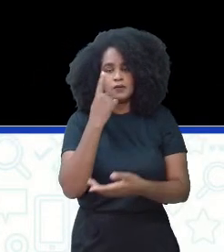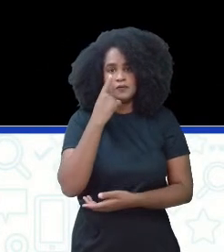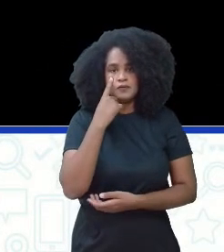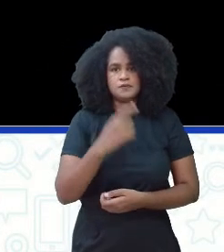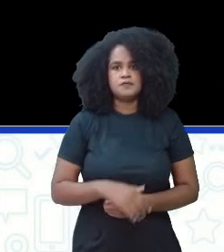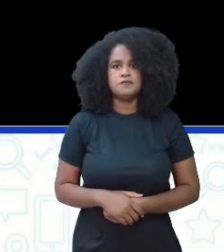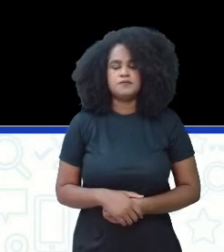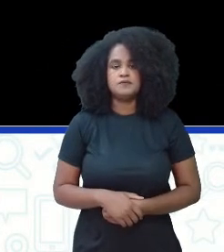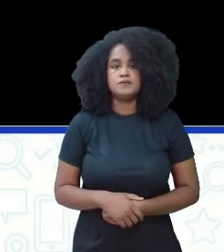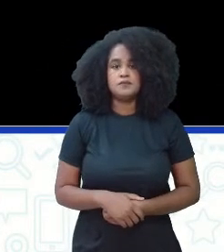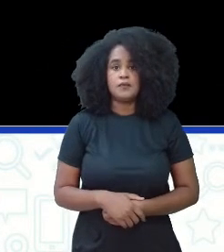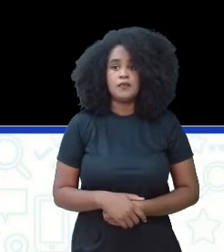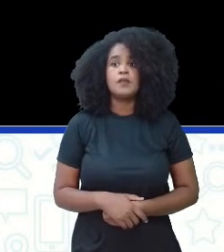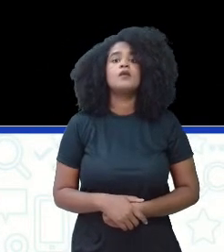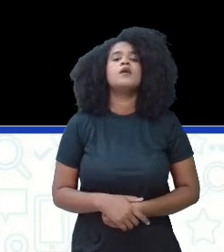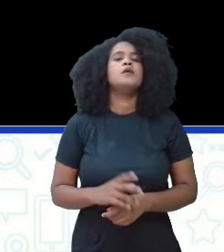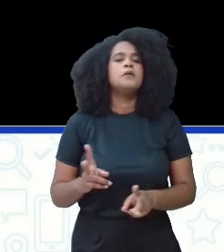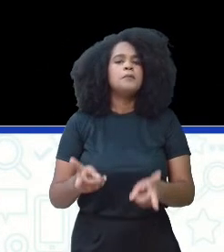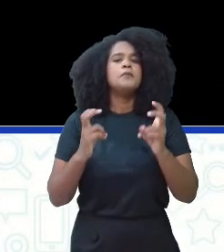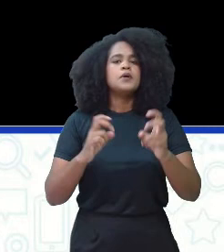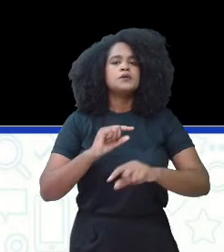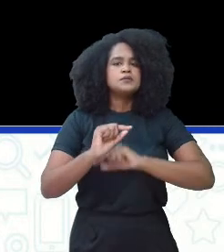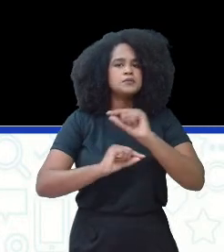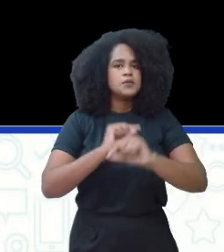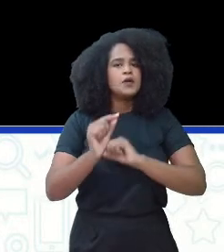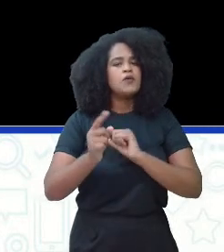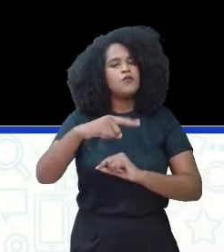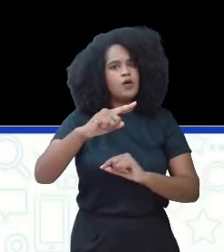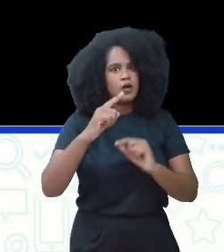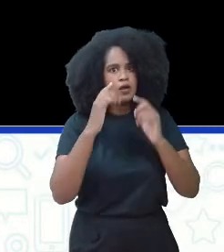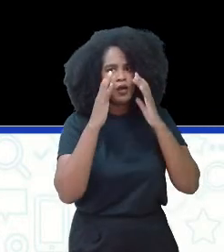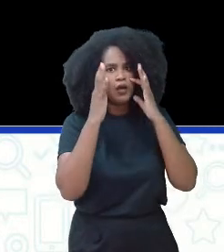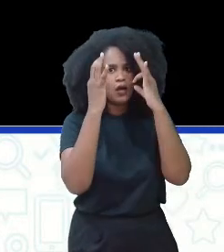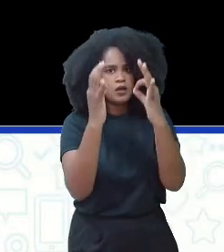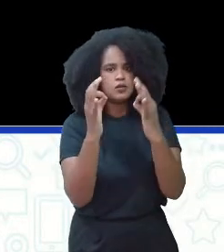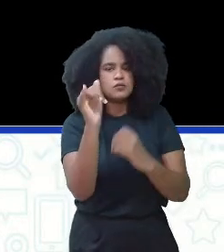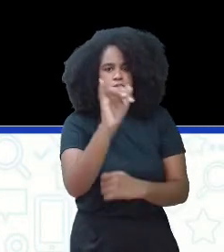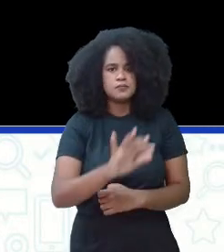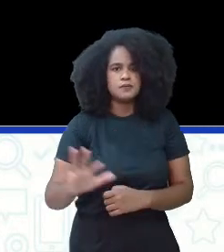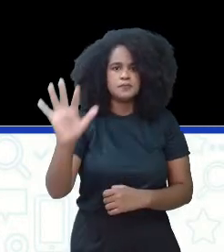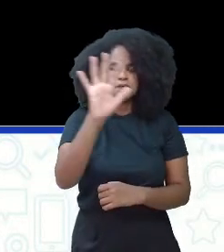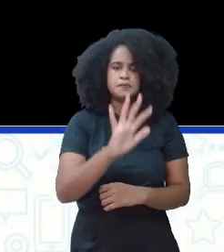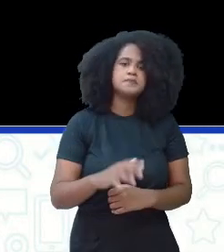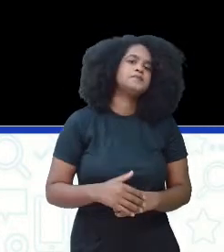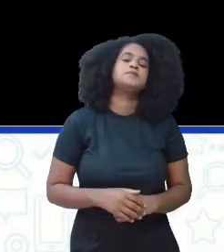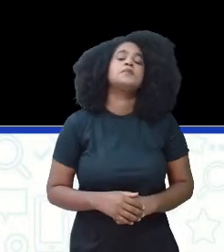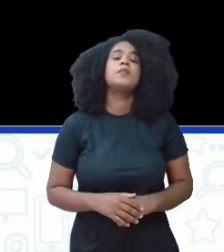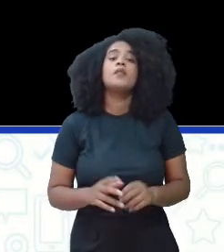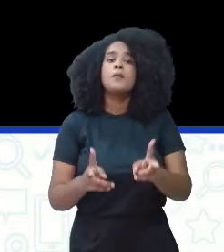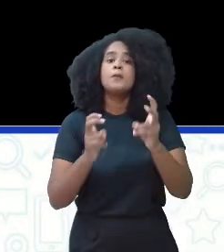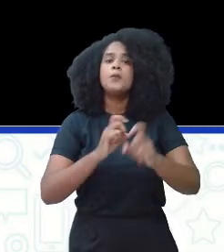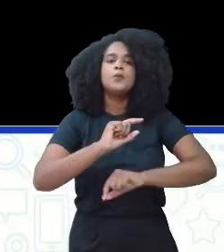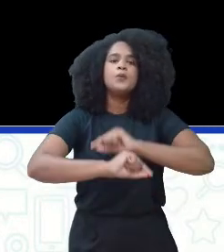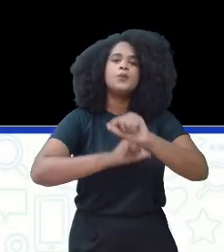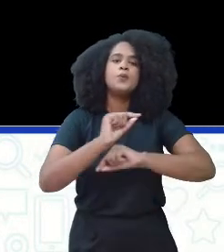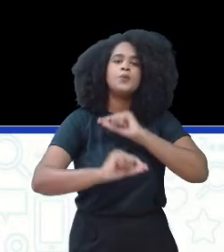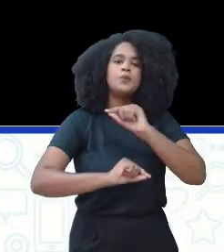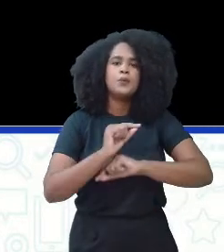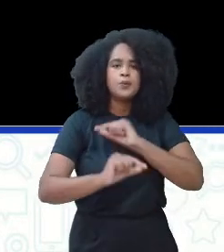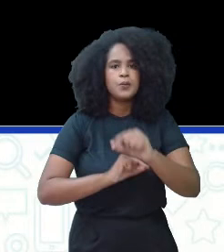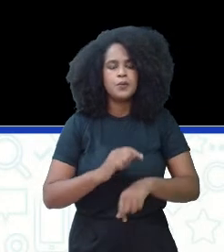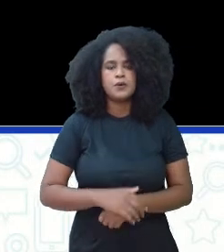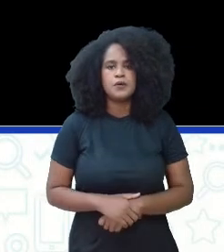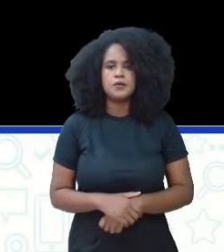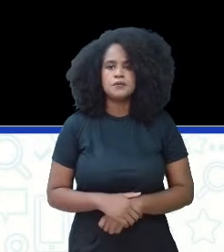ó. Aqui a gente vai começar a perceber, enquanto eu vou falando, vocês vão observando, tá? Aqui a gente vai começar a perceber a proporção,